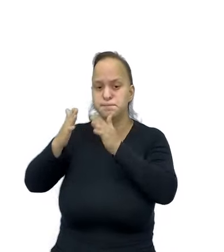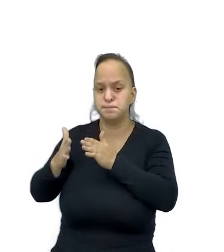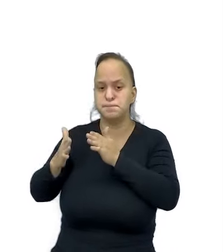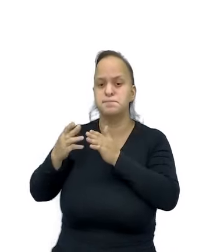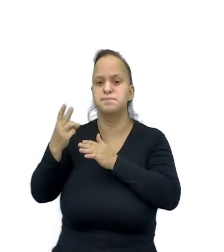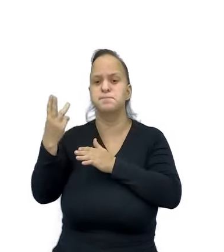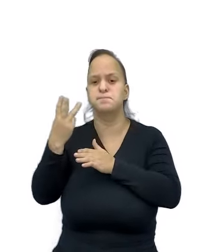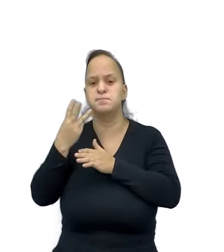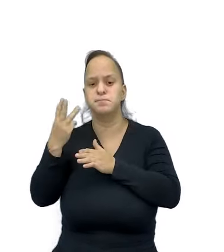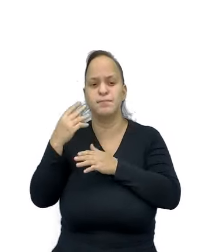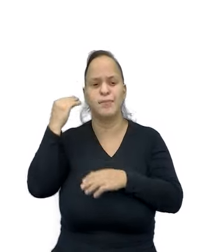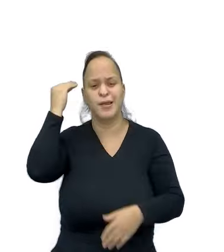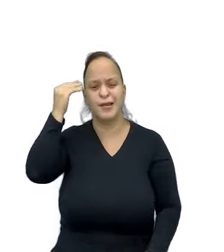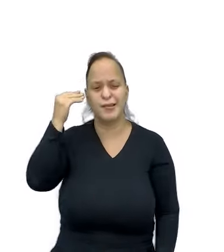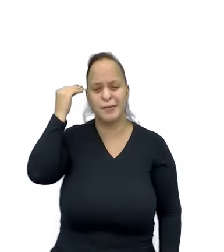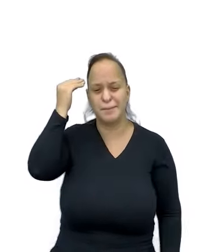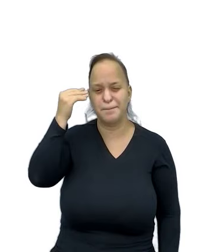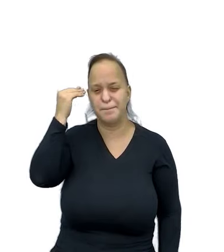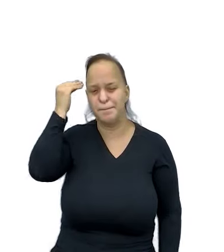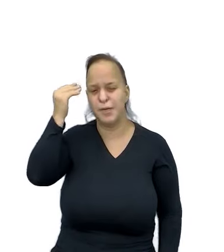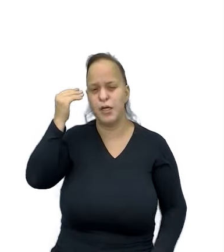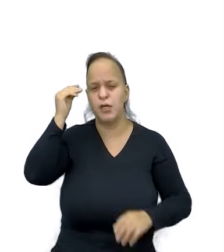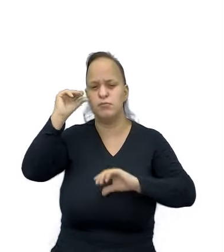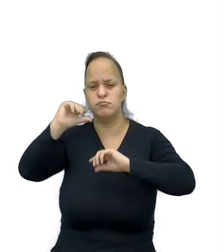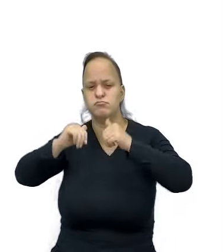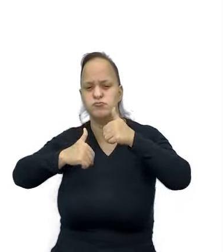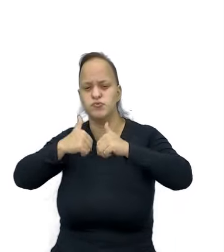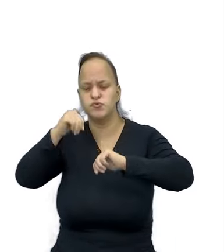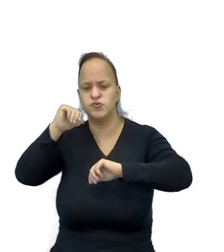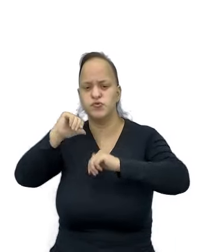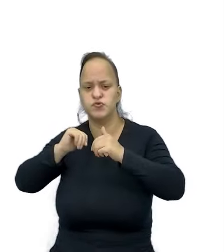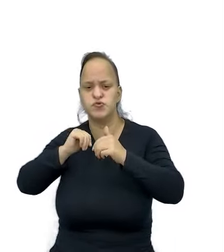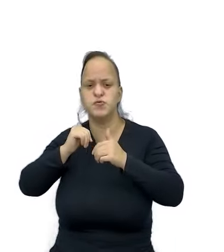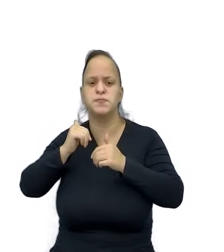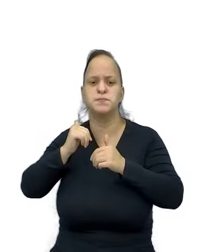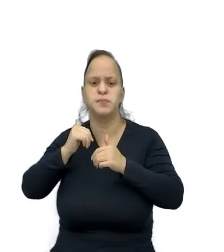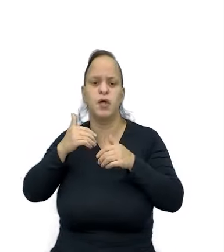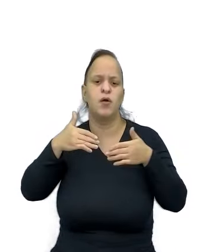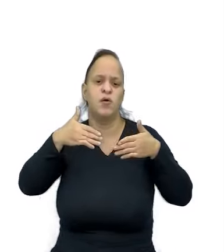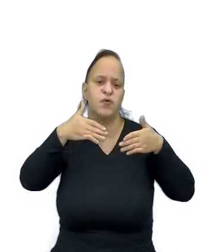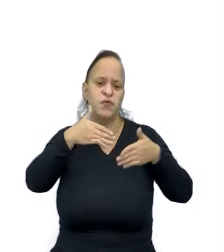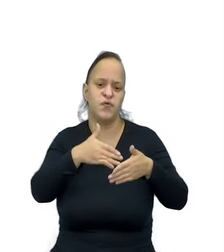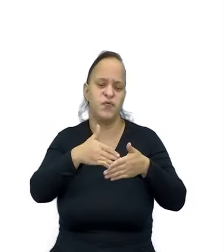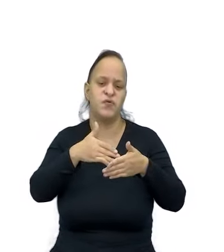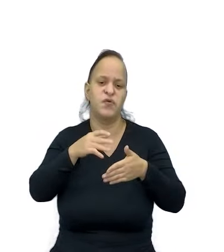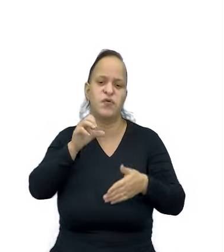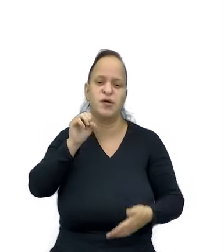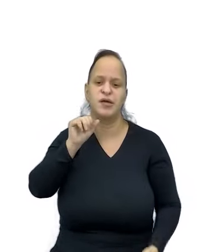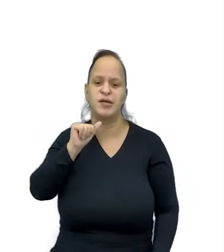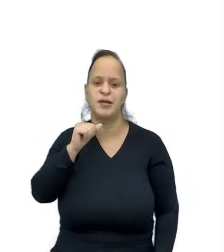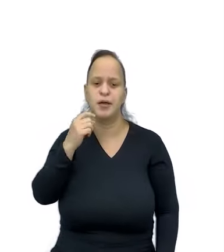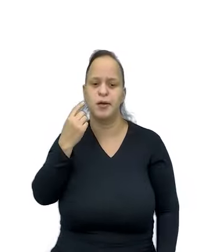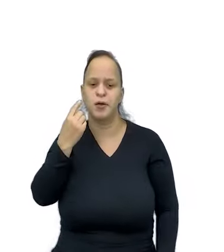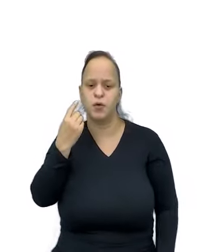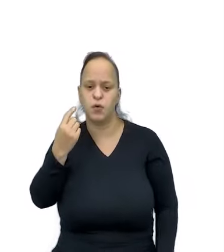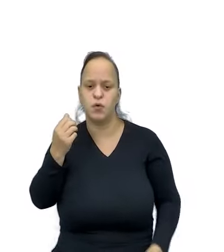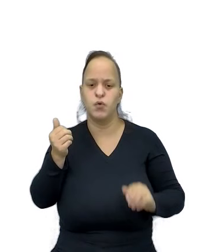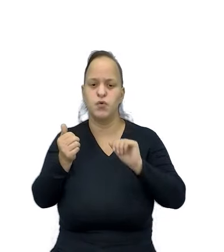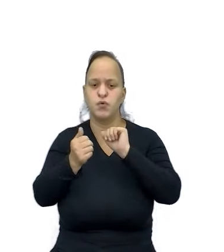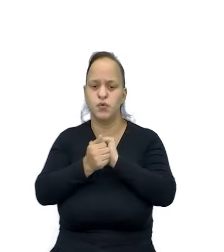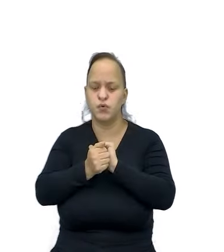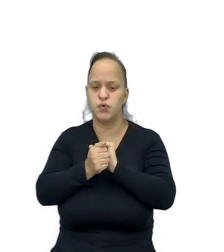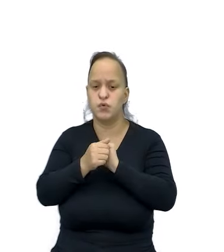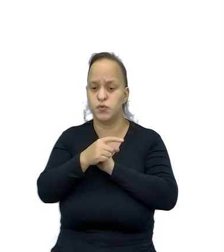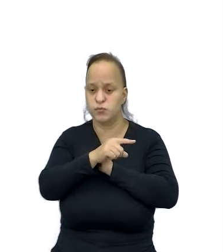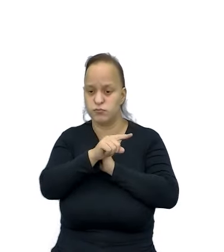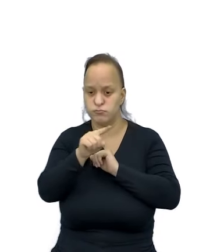das experiências de aprendizagem com base nos gêneros aí da sequência 1 para o desenvolvimento da TPC da escola junto com os pares de